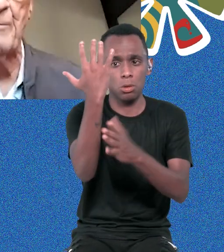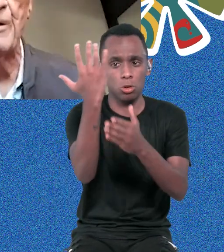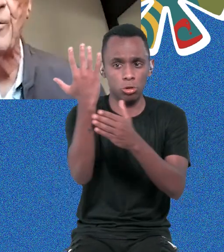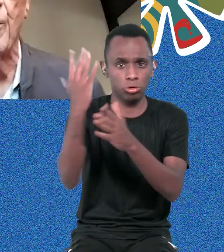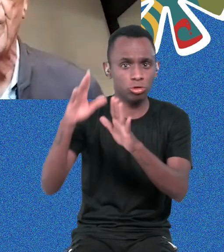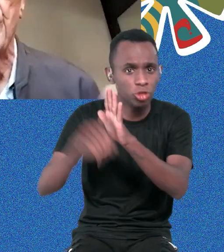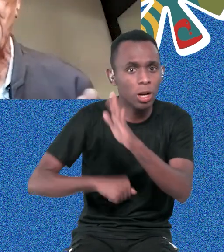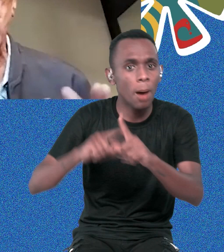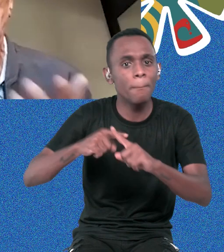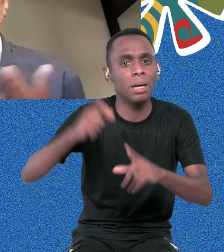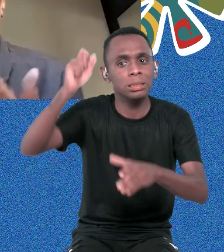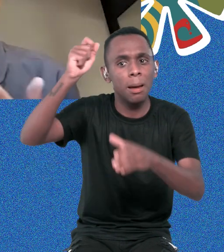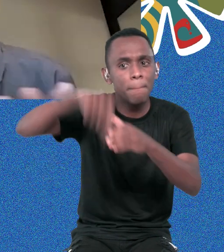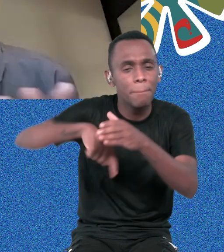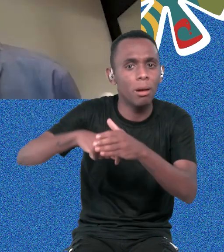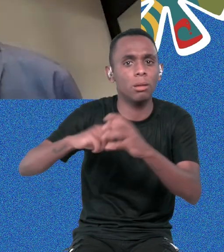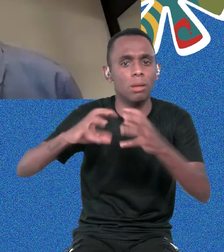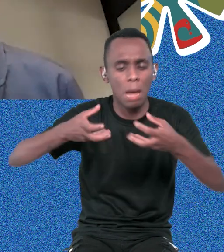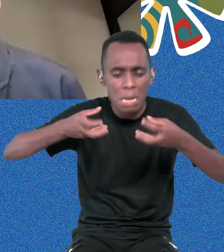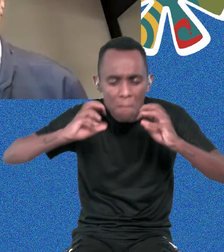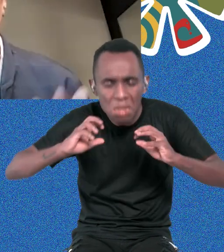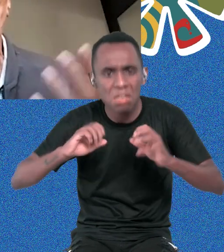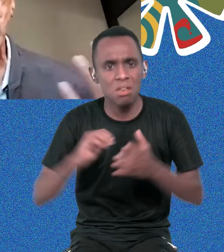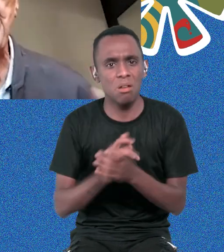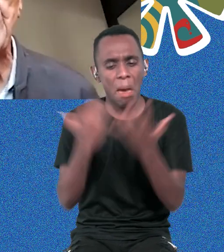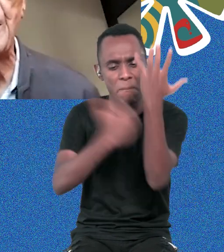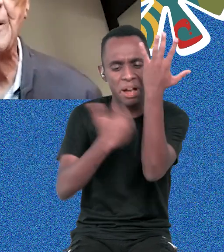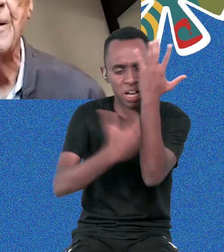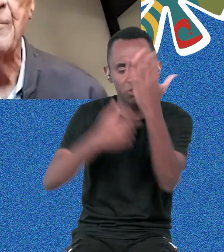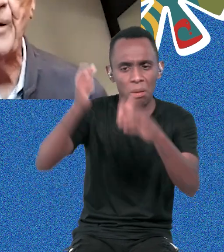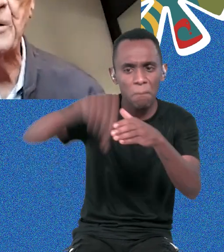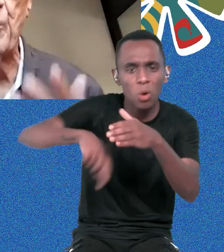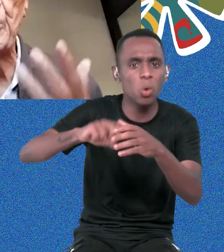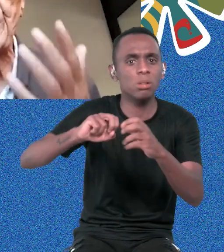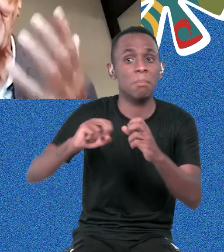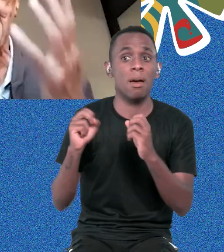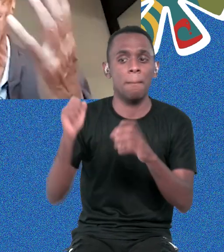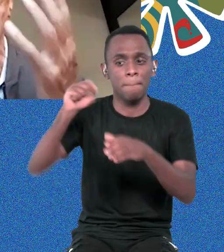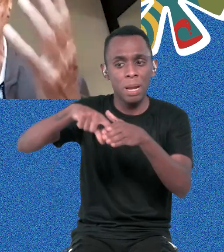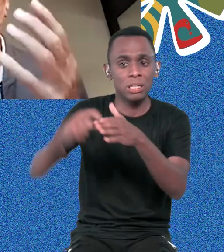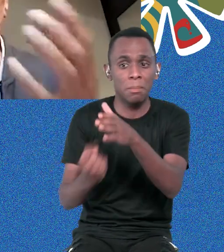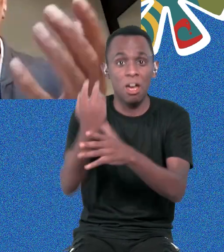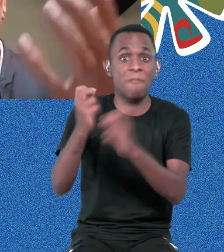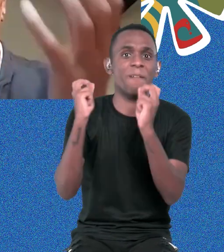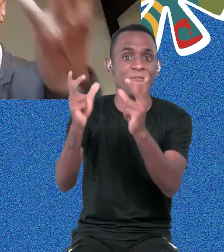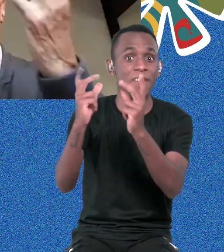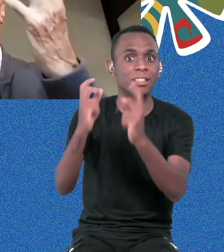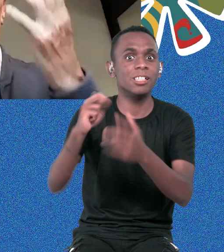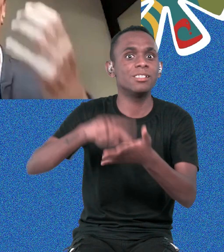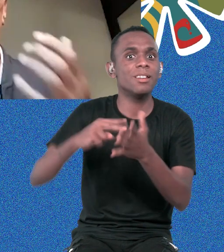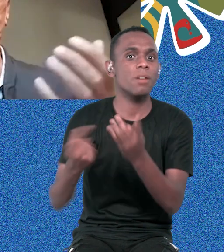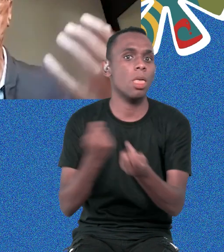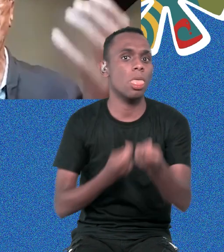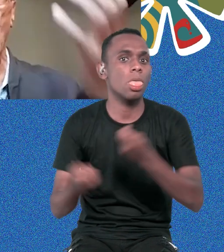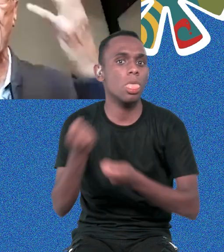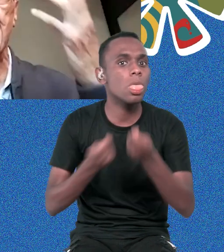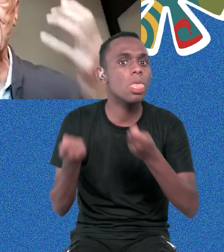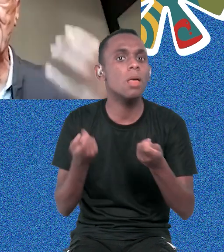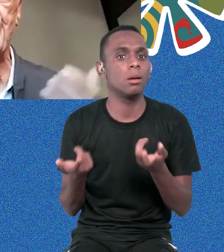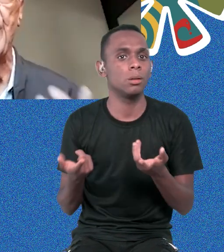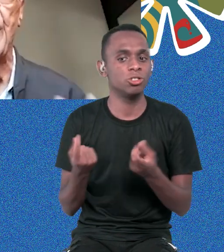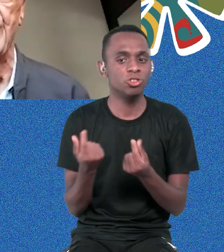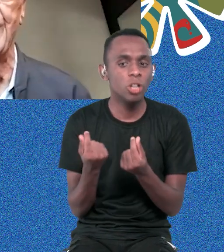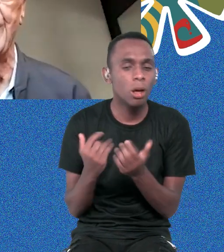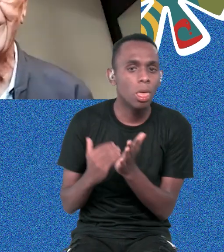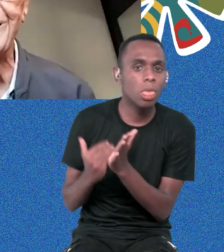mas plantam milho, mas plantam abacaxi, mas plantam para exportação. Isso vem lucro, isso vem dólar,